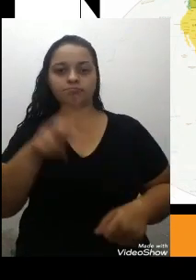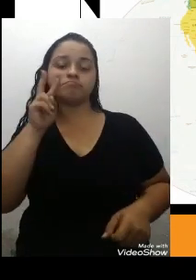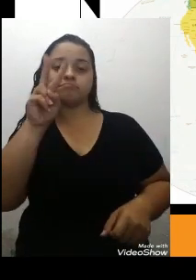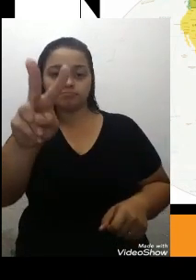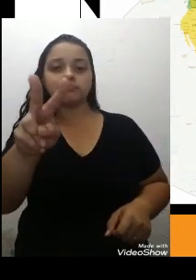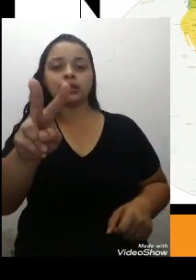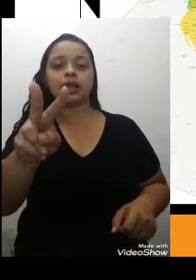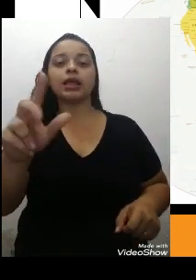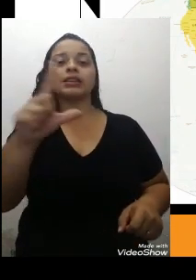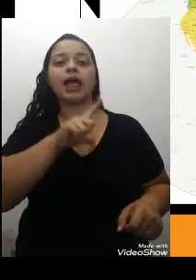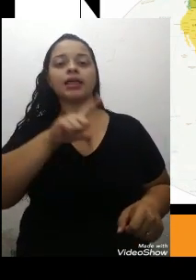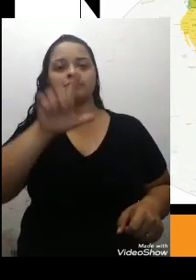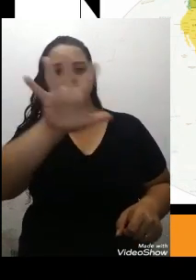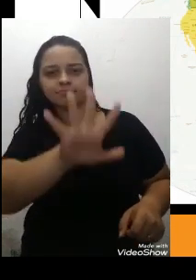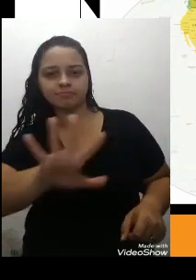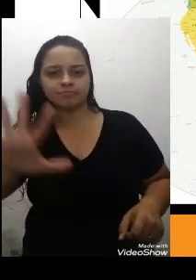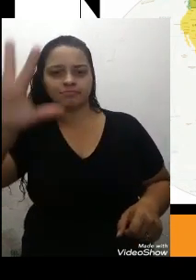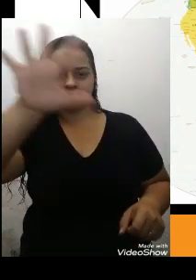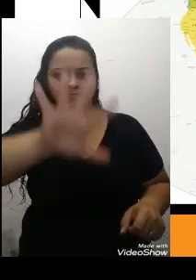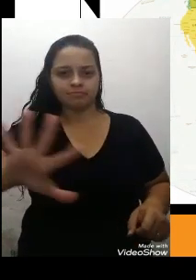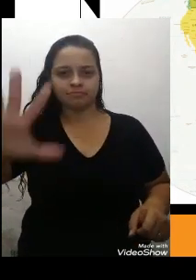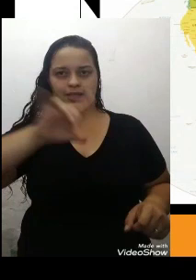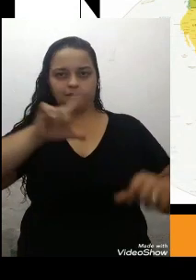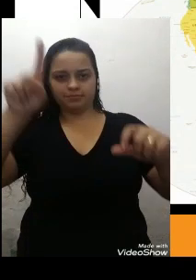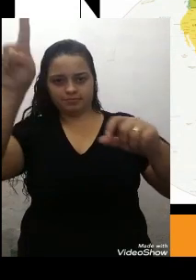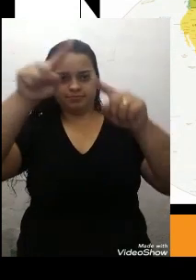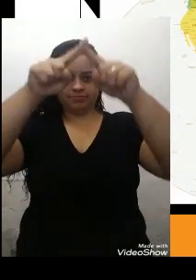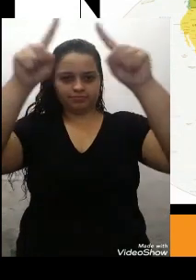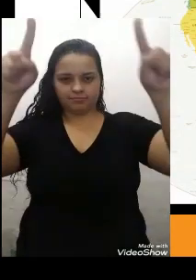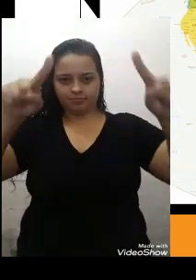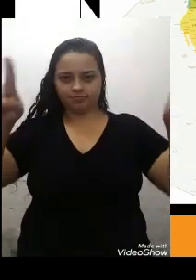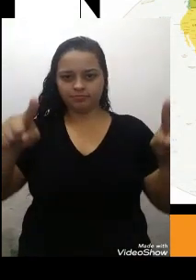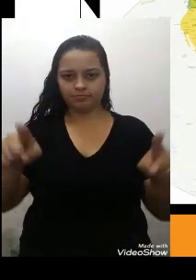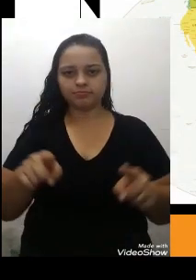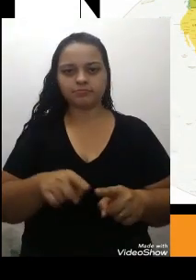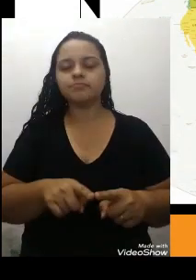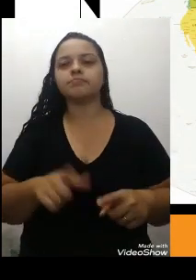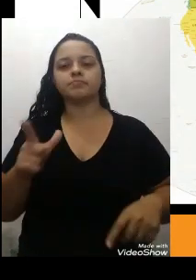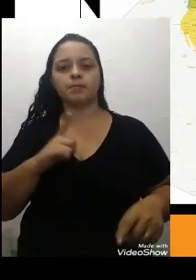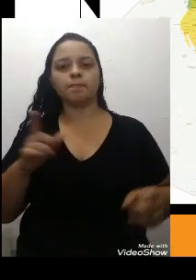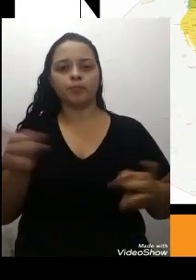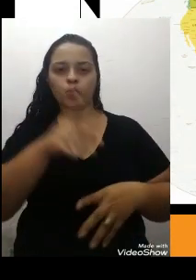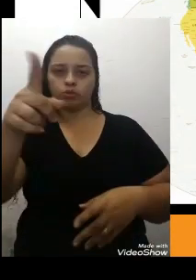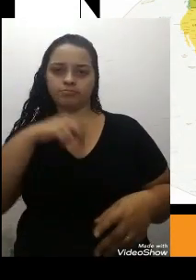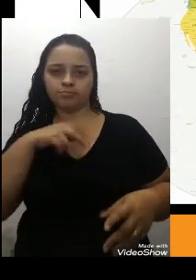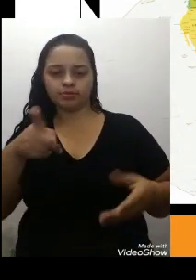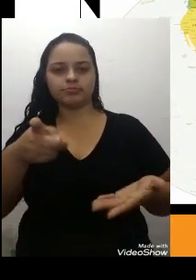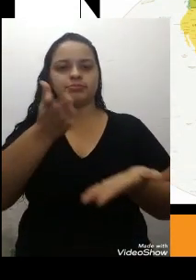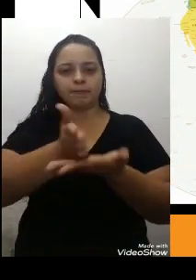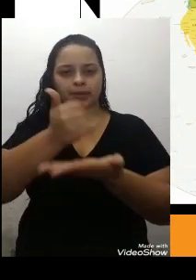está nessa região aqui, né? Nessa representação aqui política, né, da organização